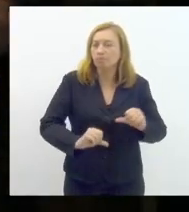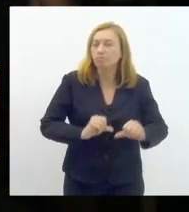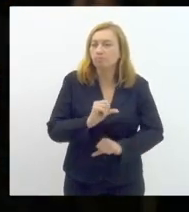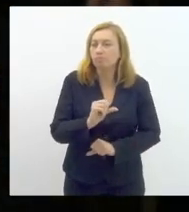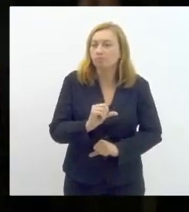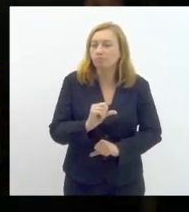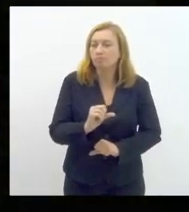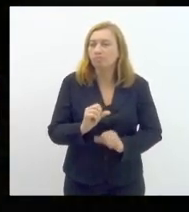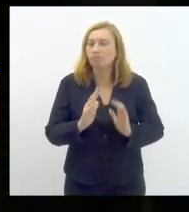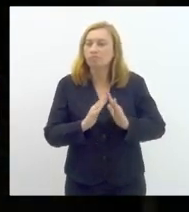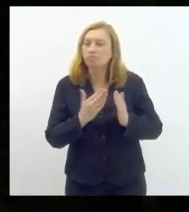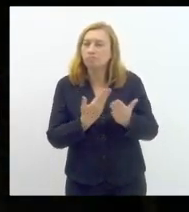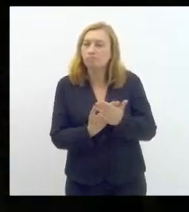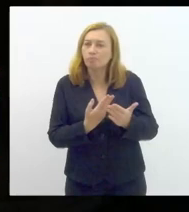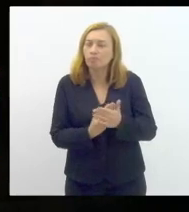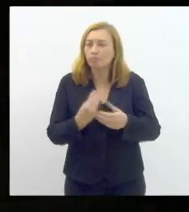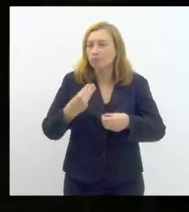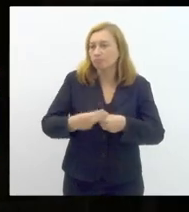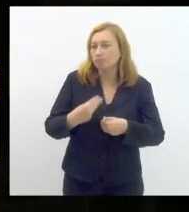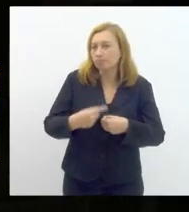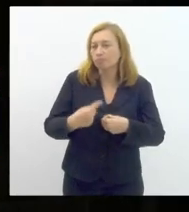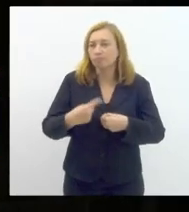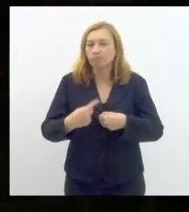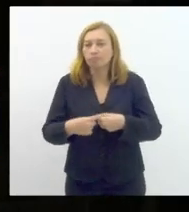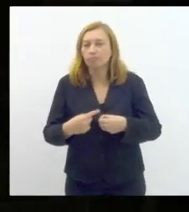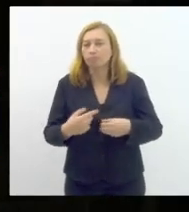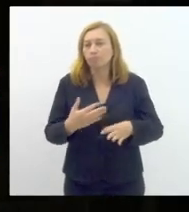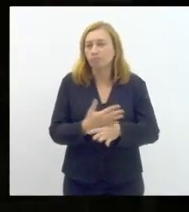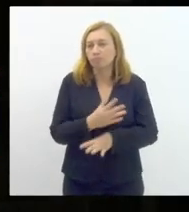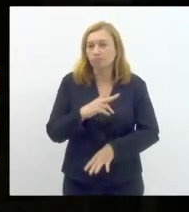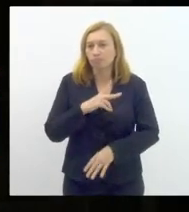transformar não só a escola, o bairro e a cidade deles mesmos.